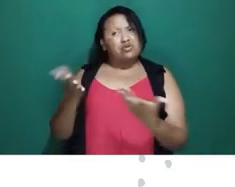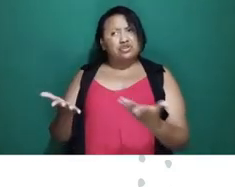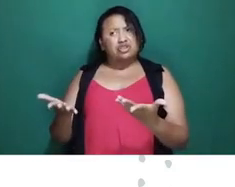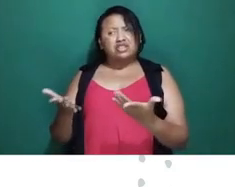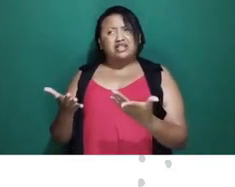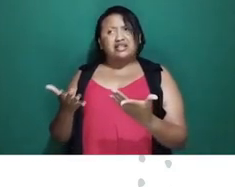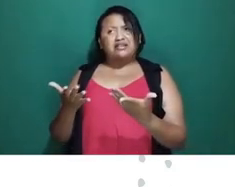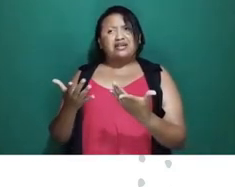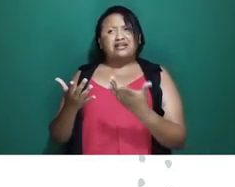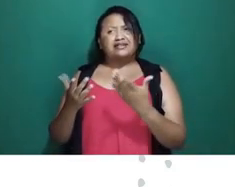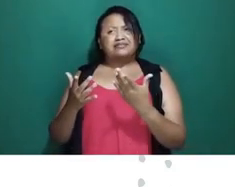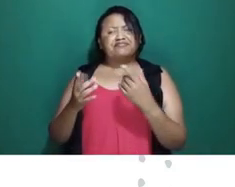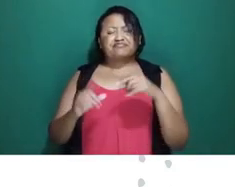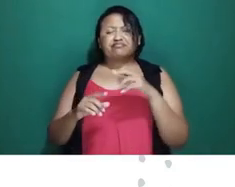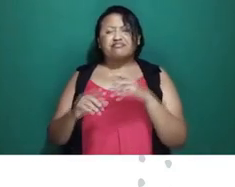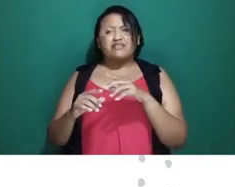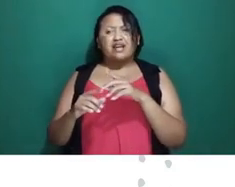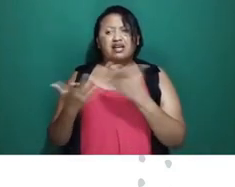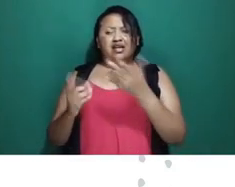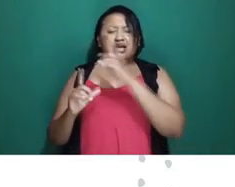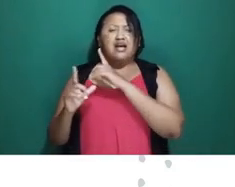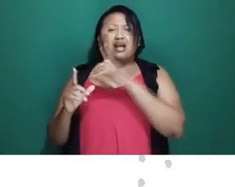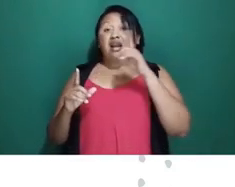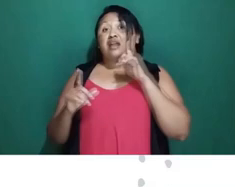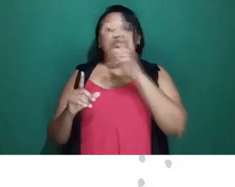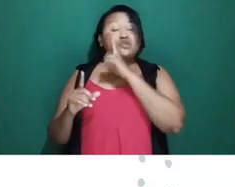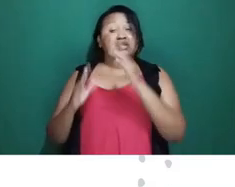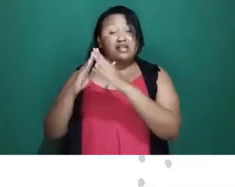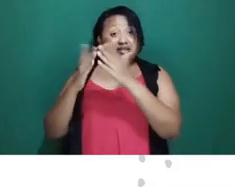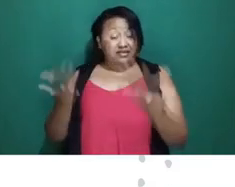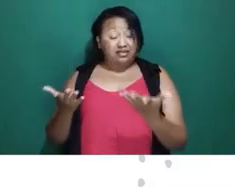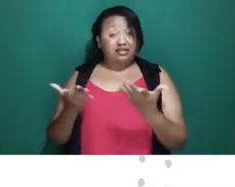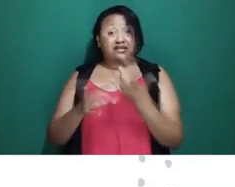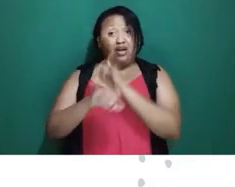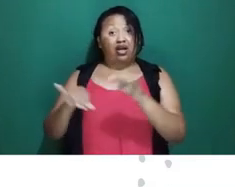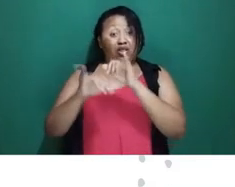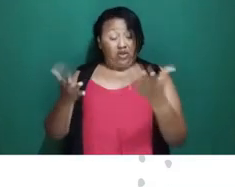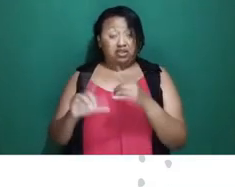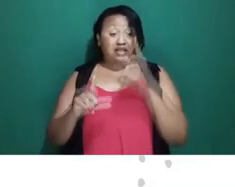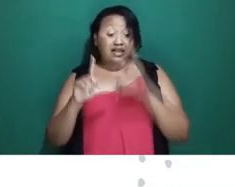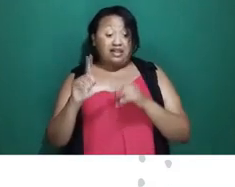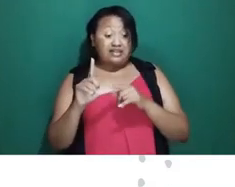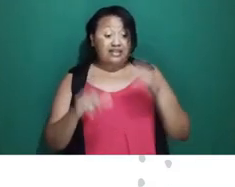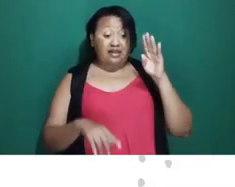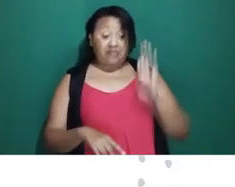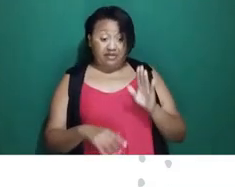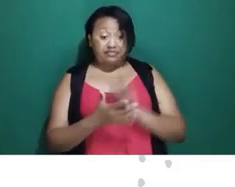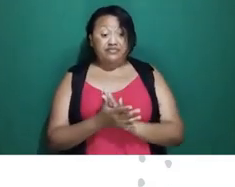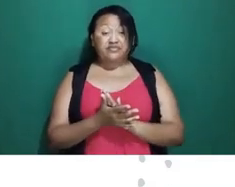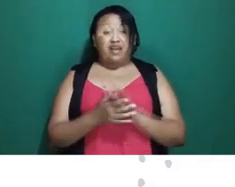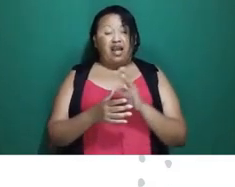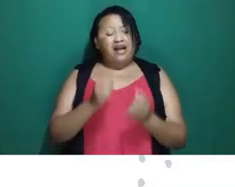nota informativa sobre a real composição da Carne utilizada letra B ao reproduzir